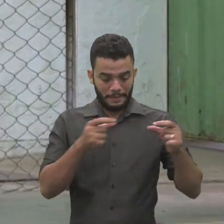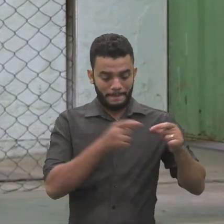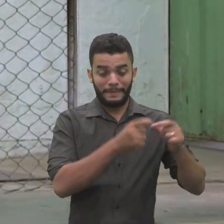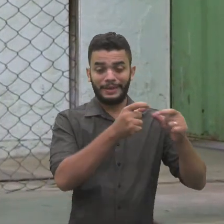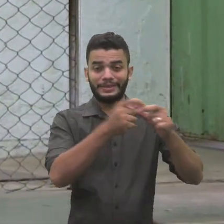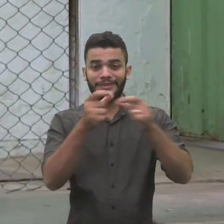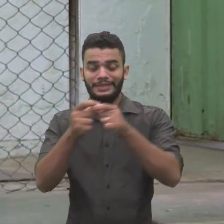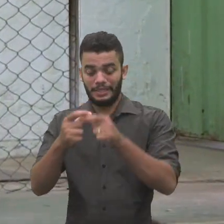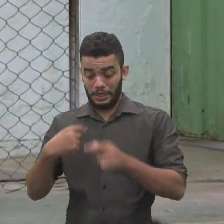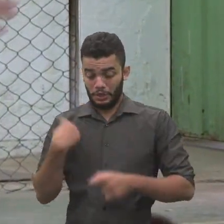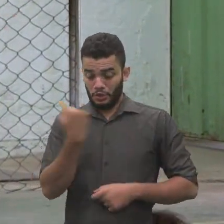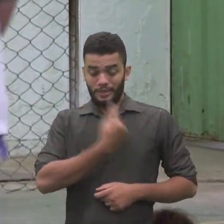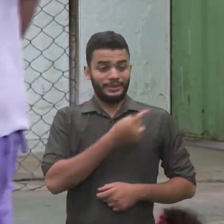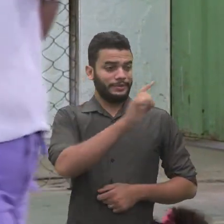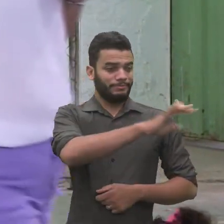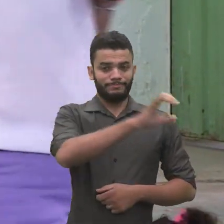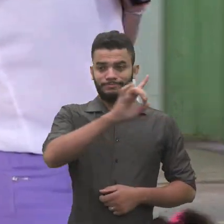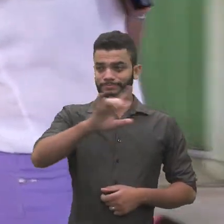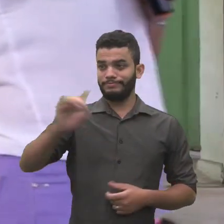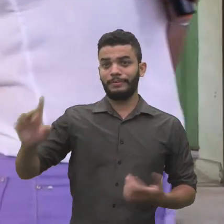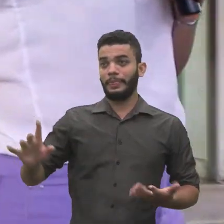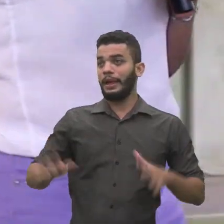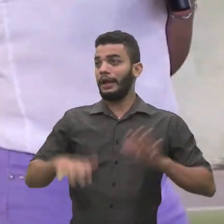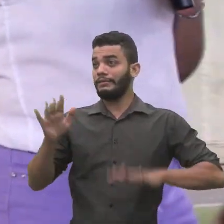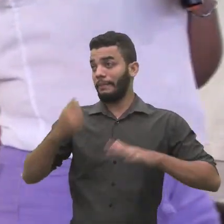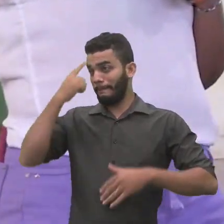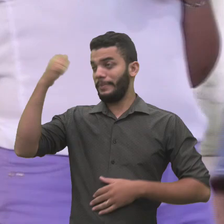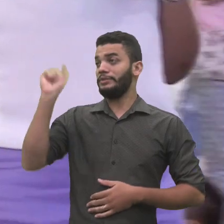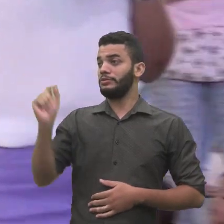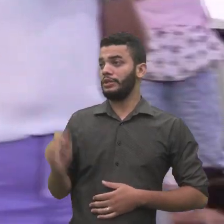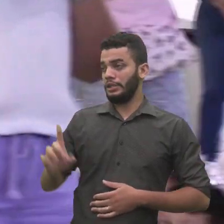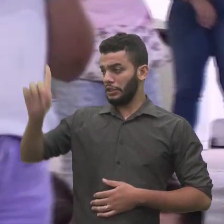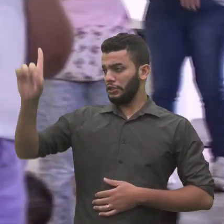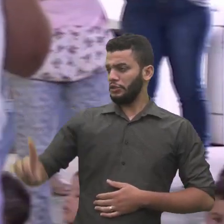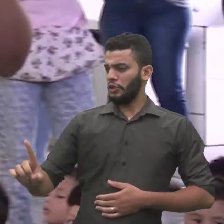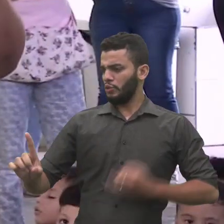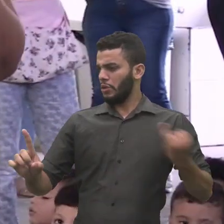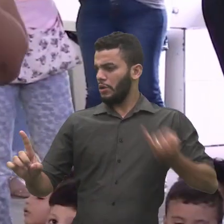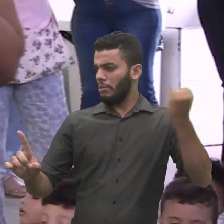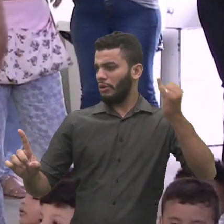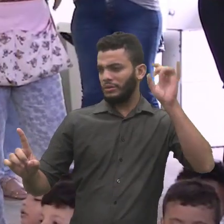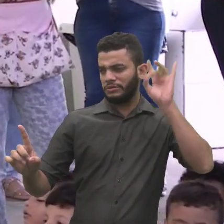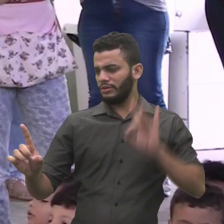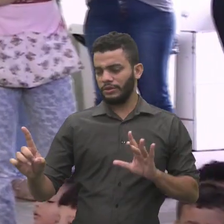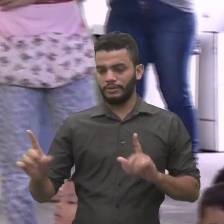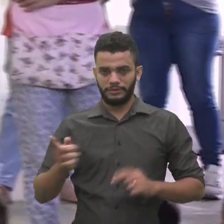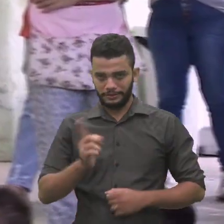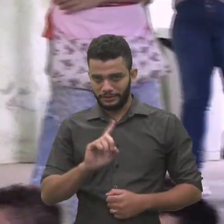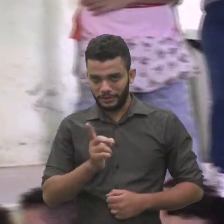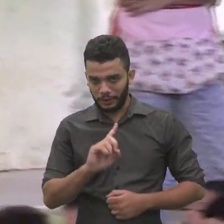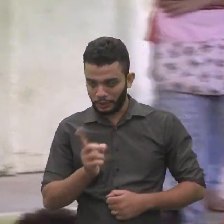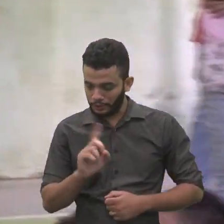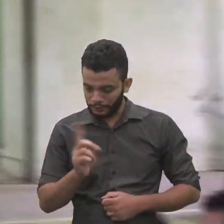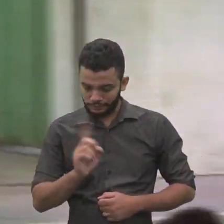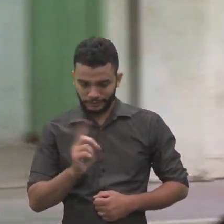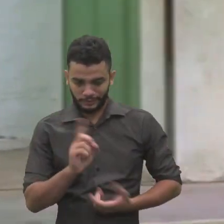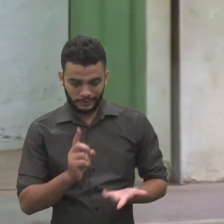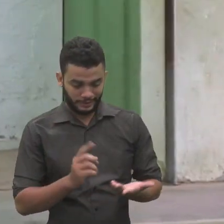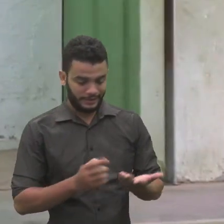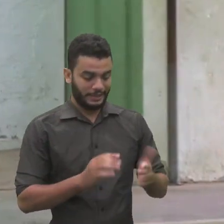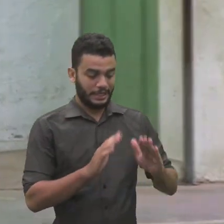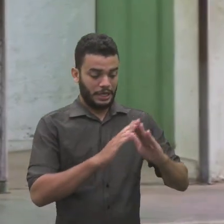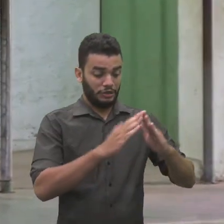às vezes a gente acha que a peça principal é a diretora, né? Não. Sem... O diretor não faz nada sozinho,